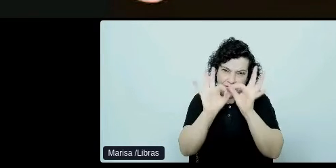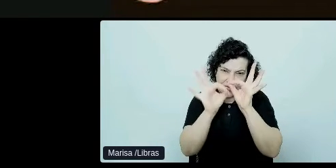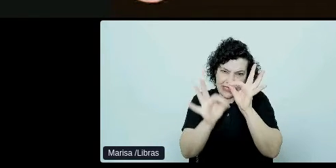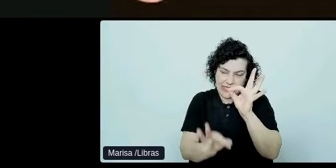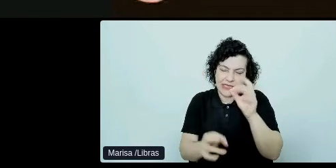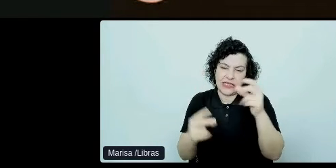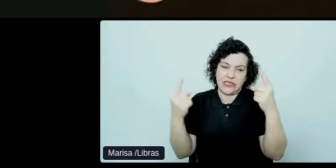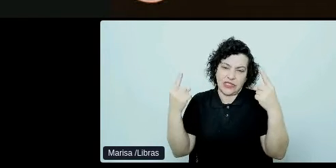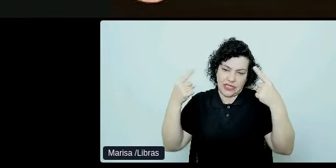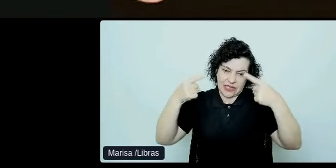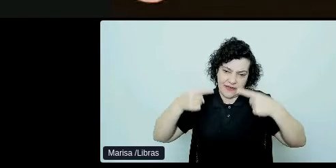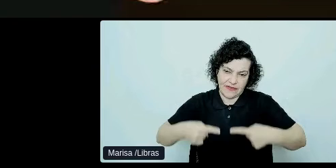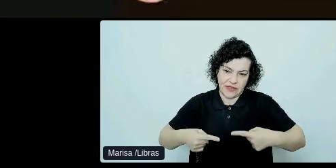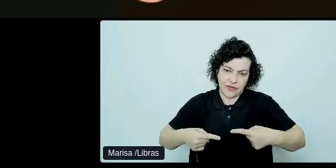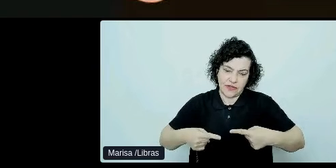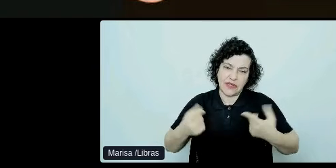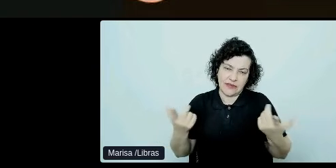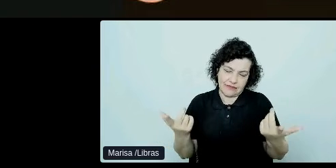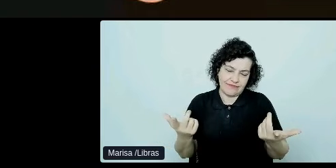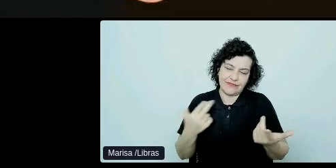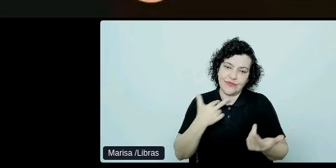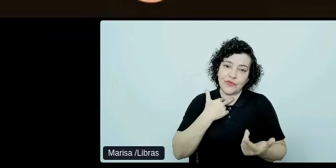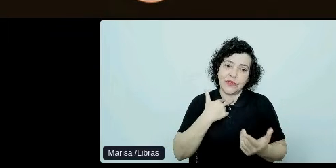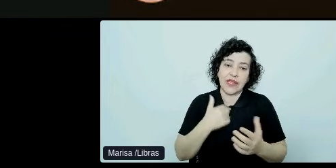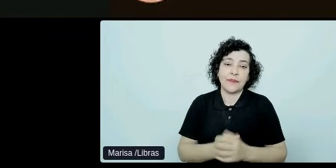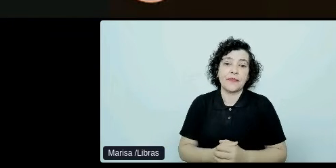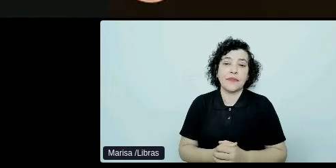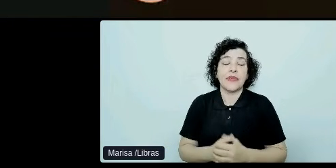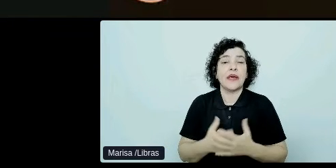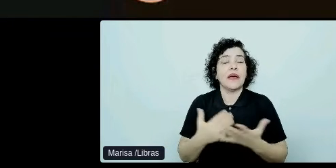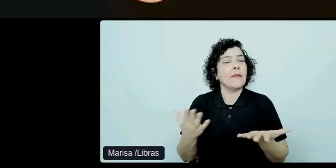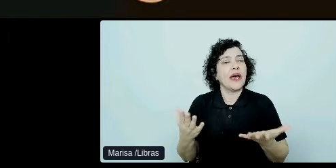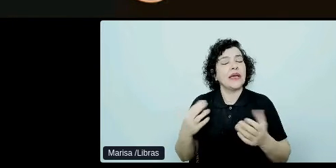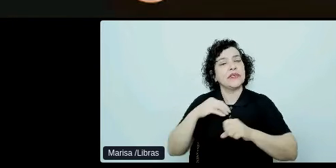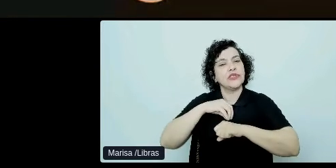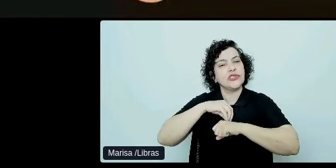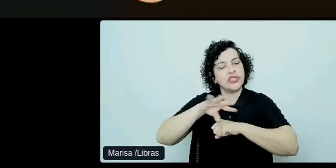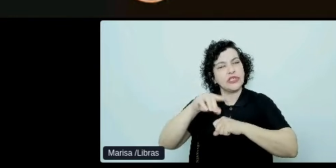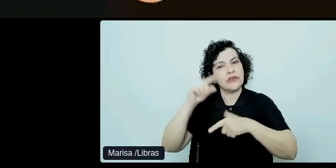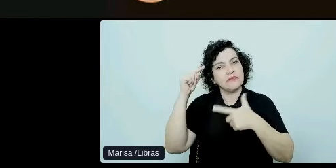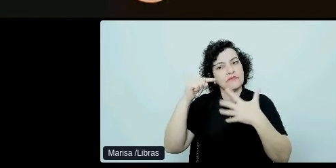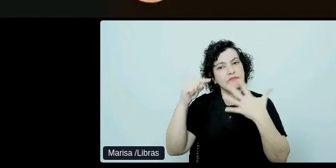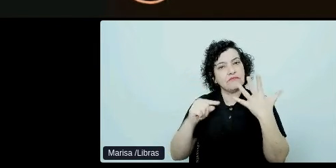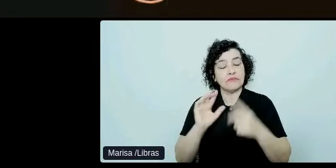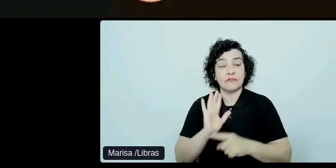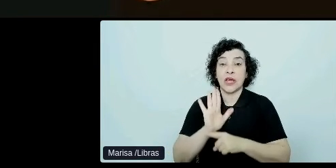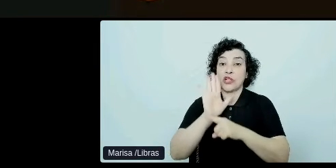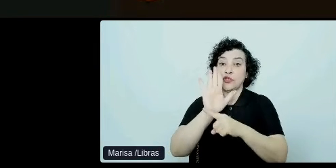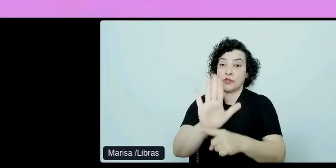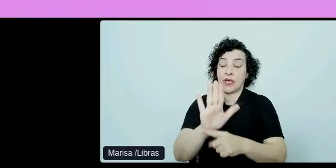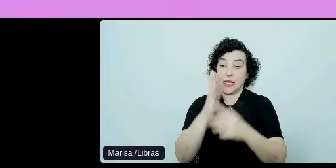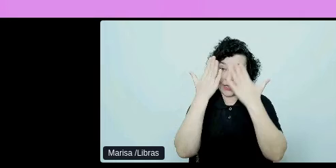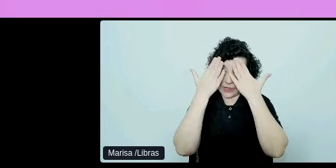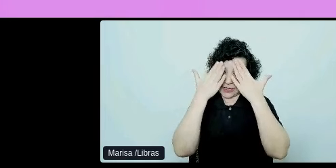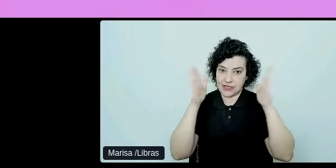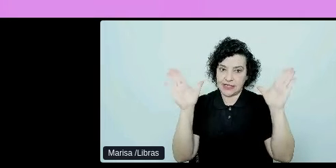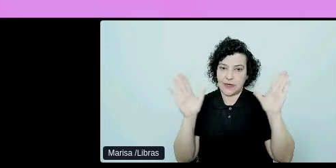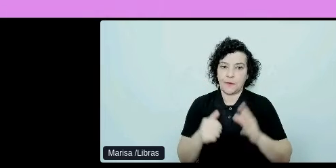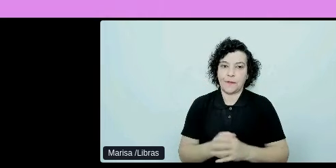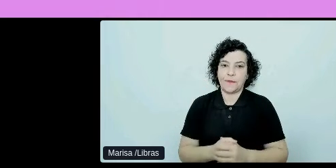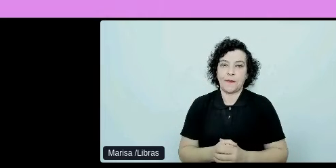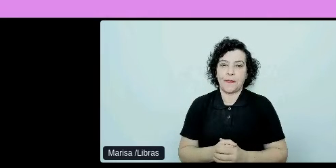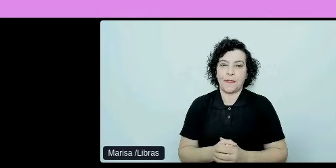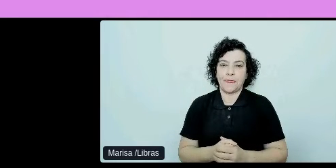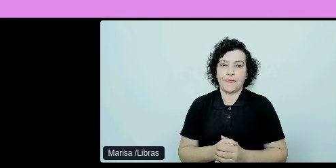desafios que a Vanessa bem colocou aqui. Mas a ideia é colocar um pouquinho de cada coisa para dar uma visão, beleza?